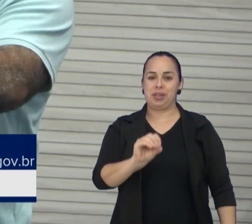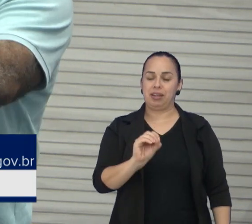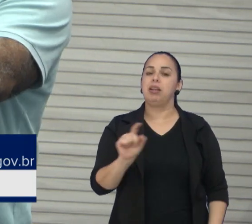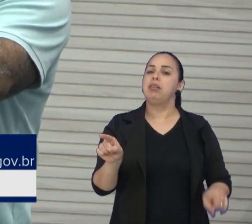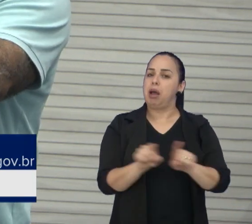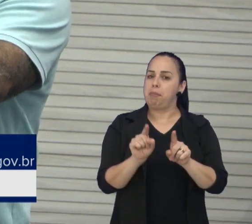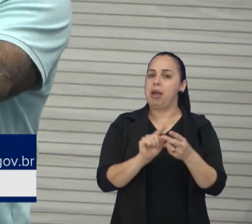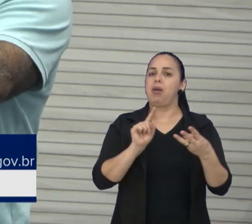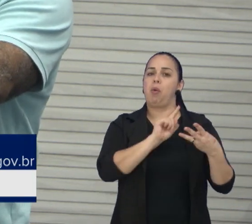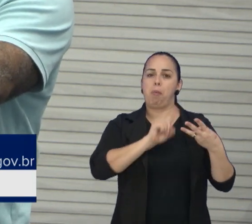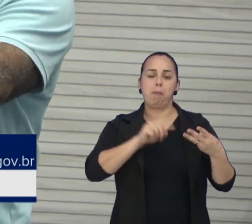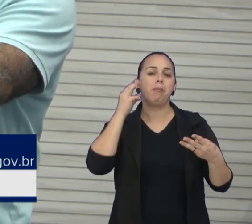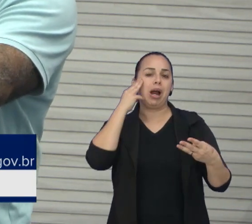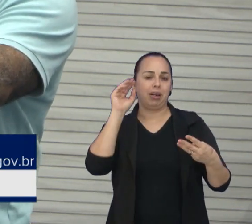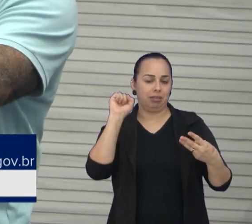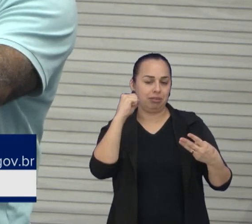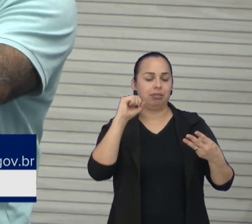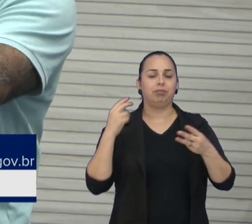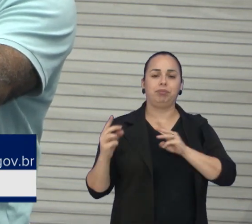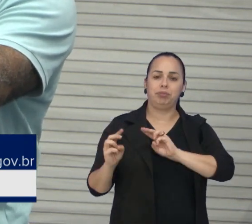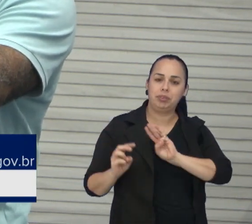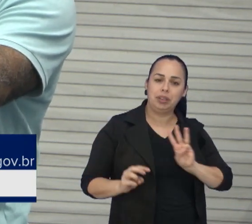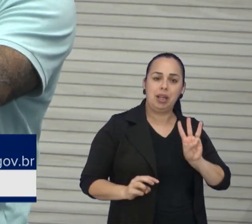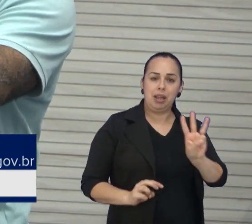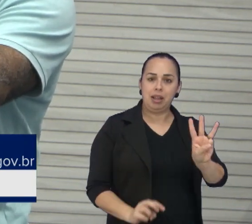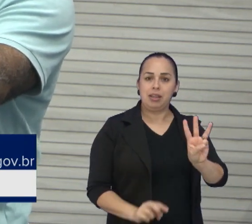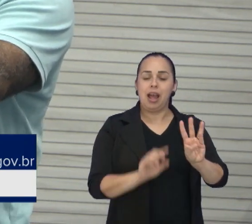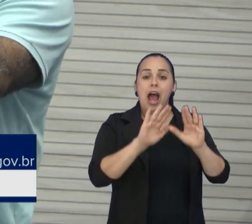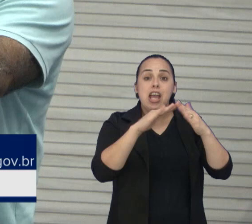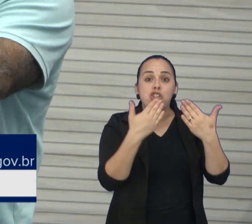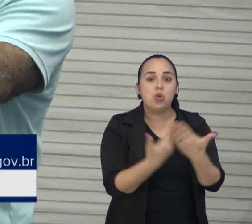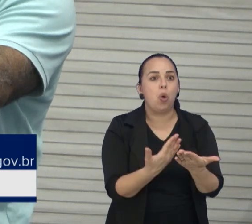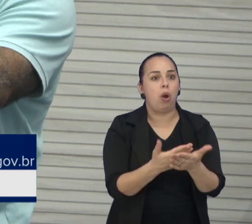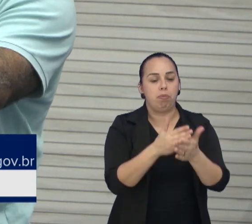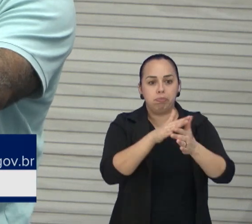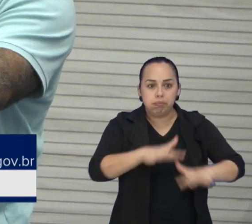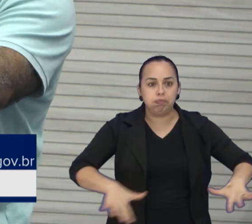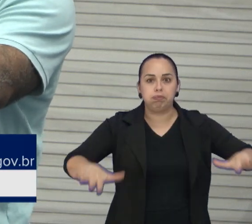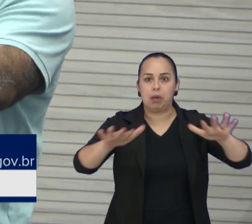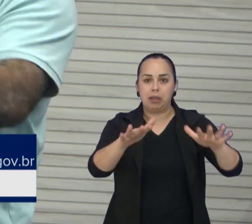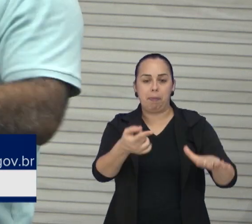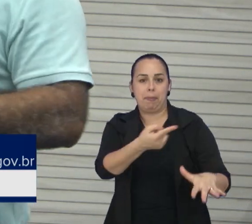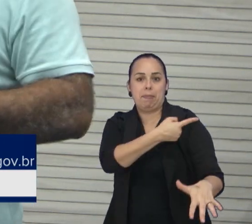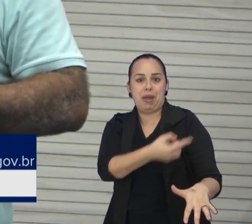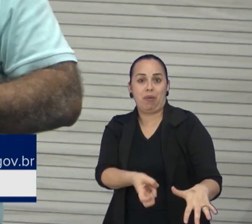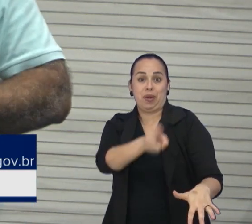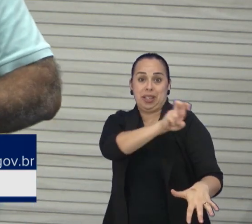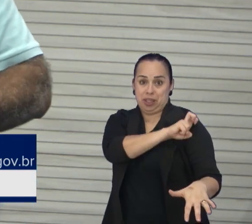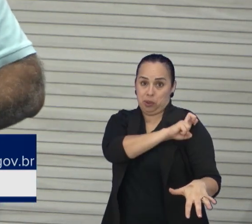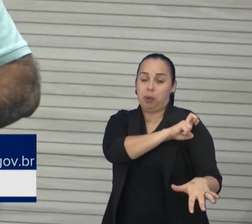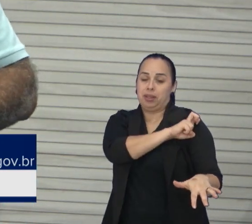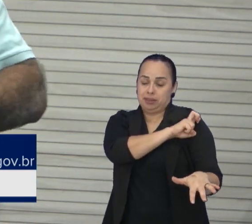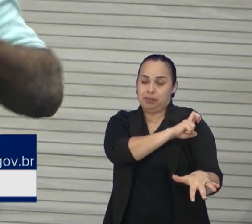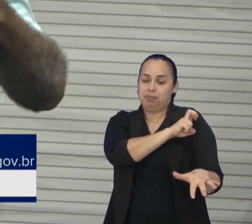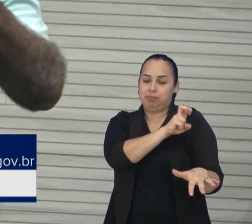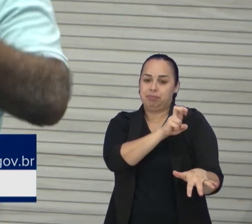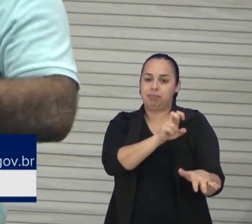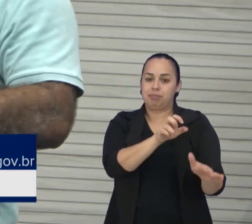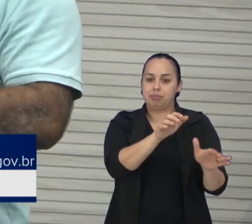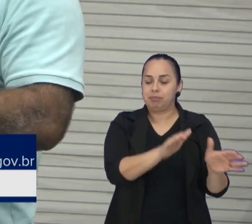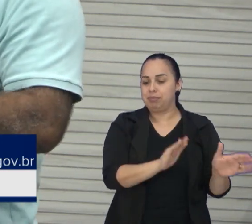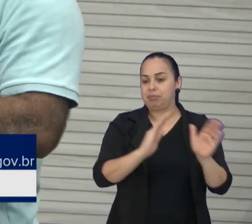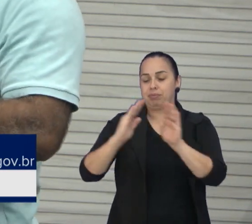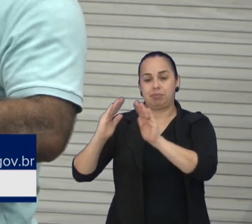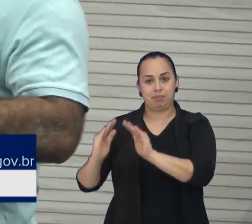lá. Espetacular. A maior escola de ensino de 1º ao 5º ano do município. E do lado, a